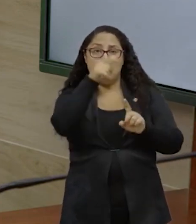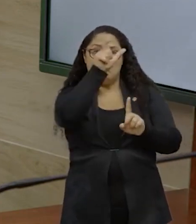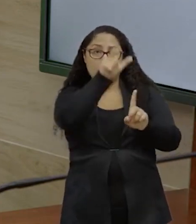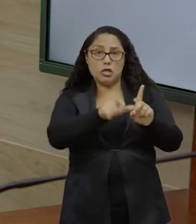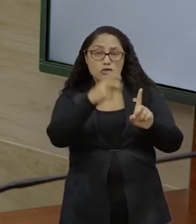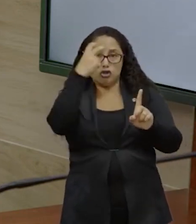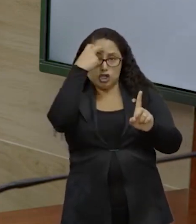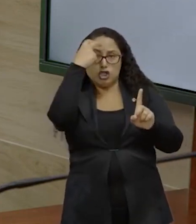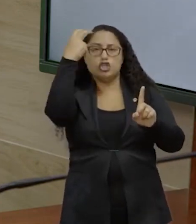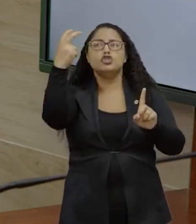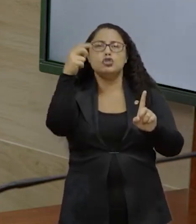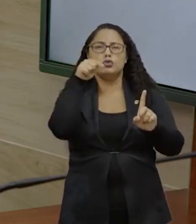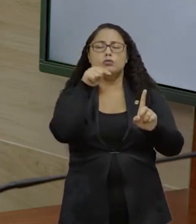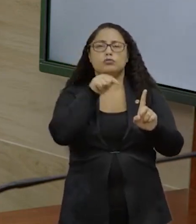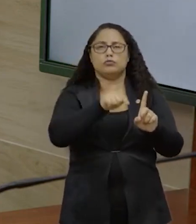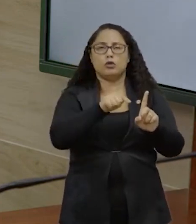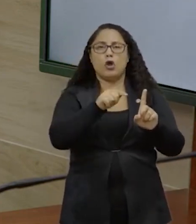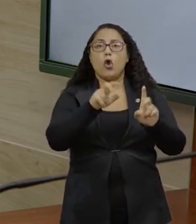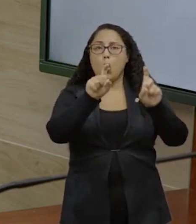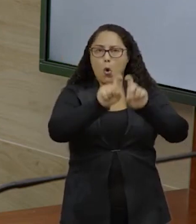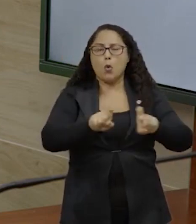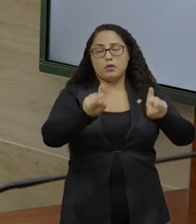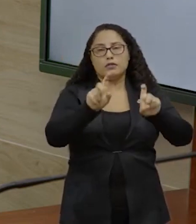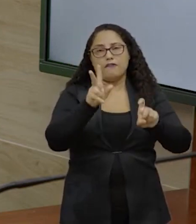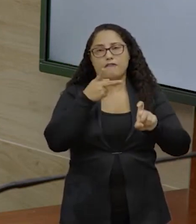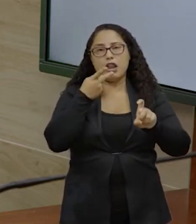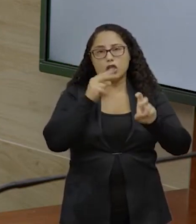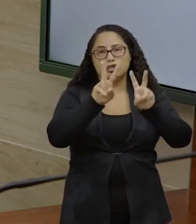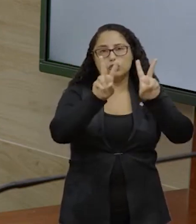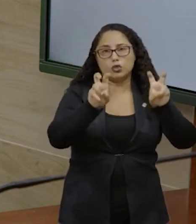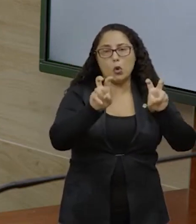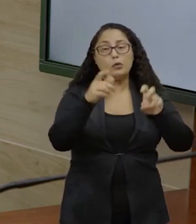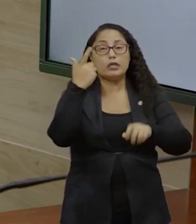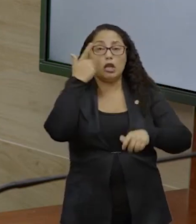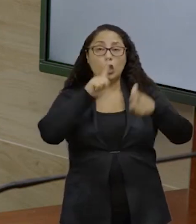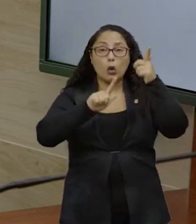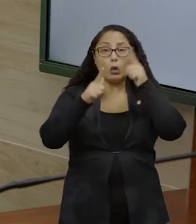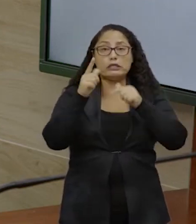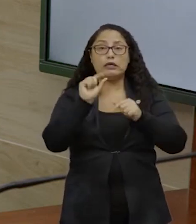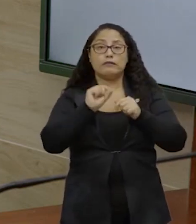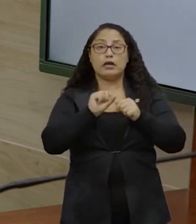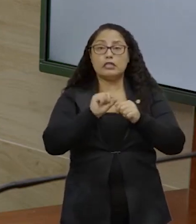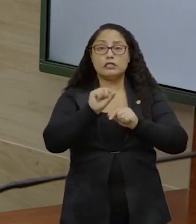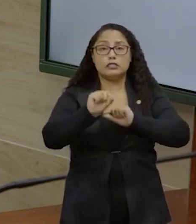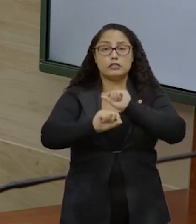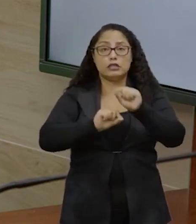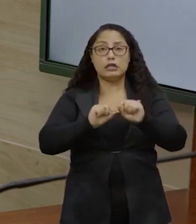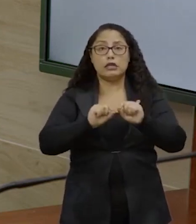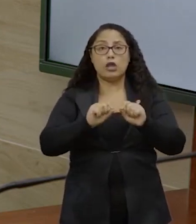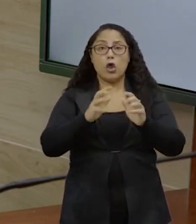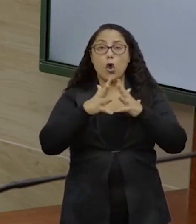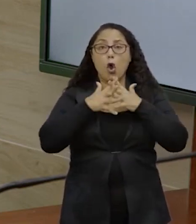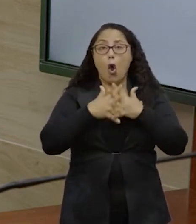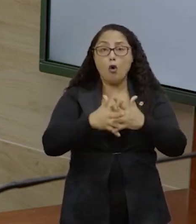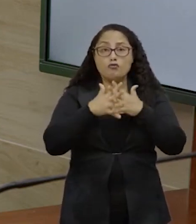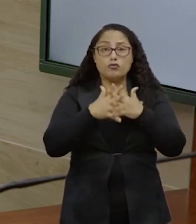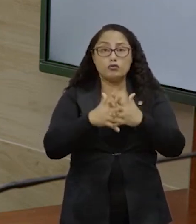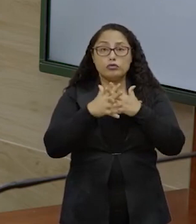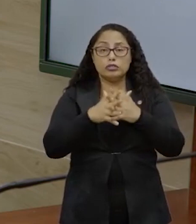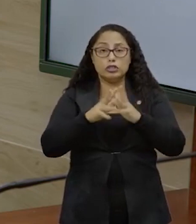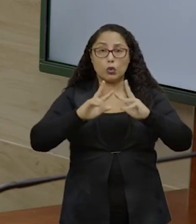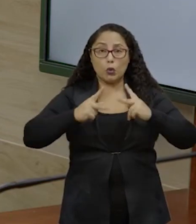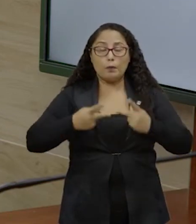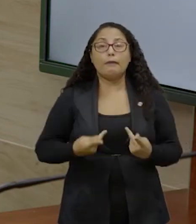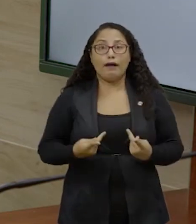agente, né, inteligente, computacional, né, falando, se ele consegue ser confundido com um